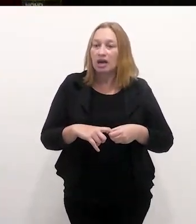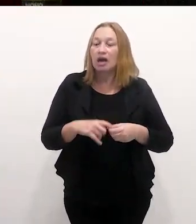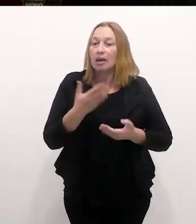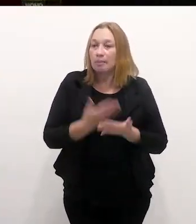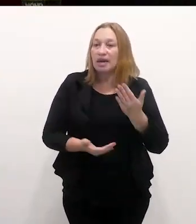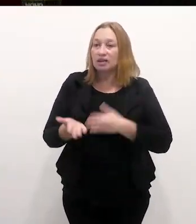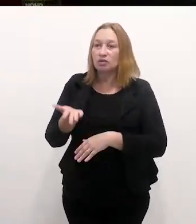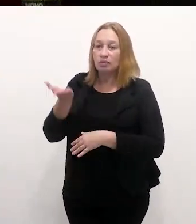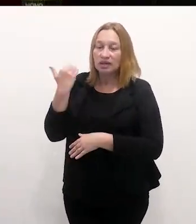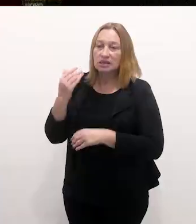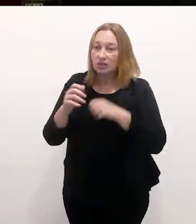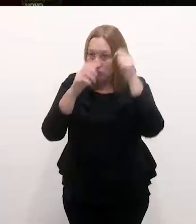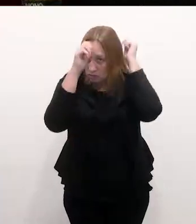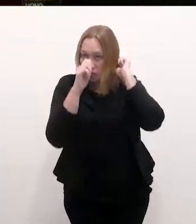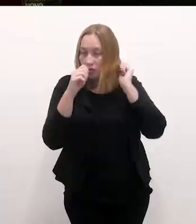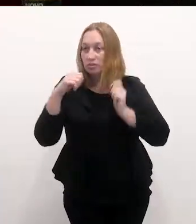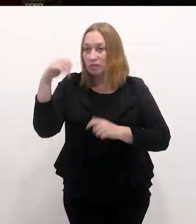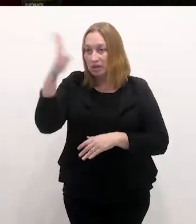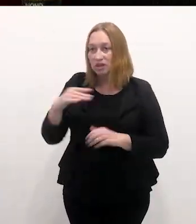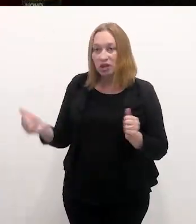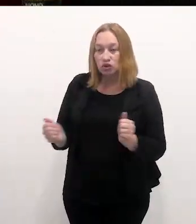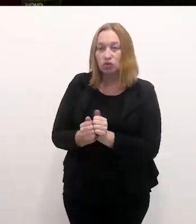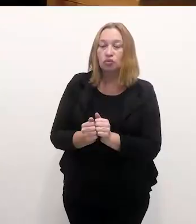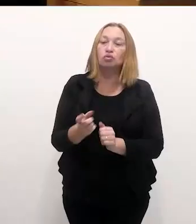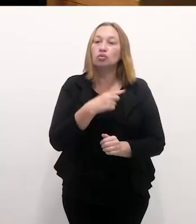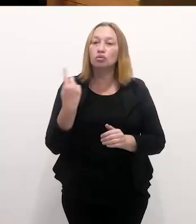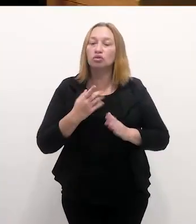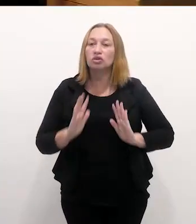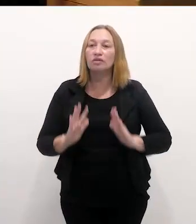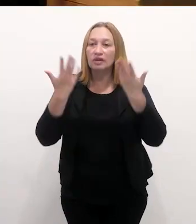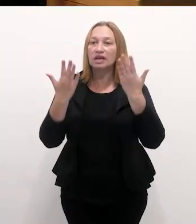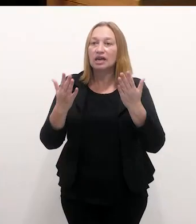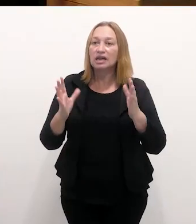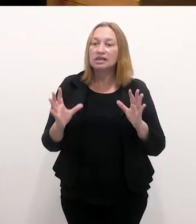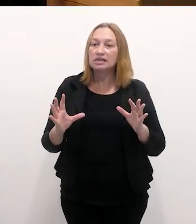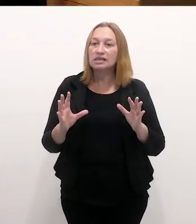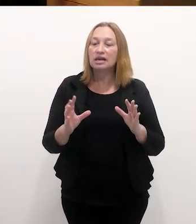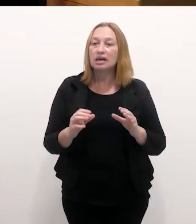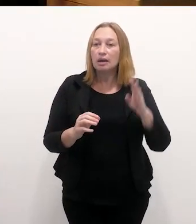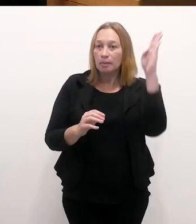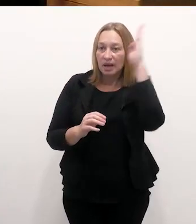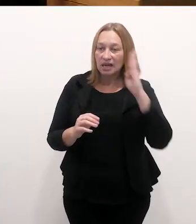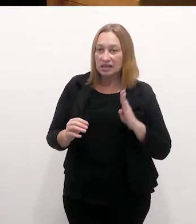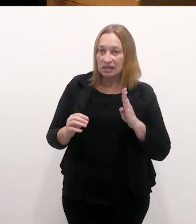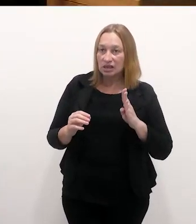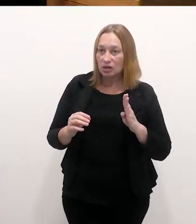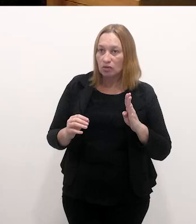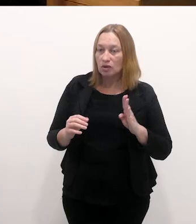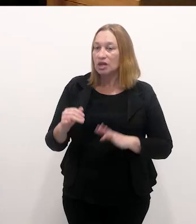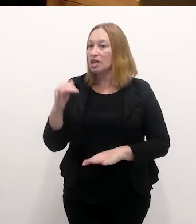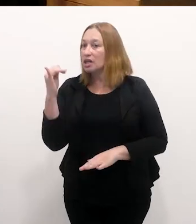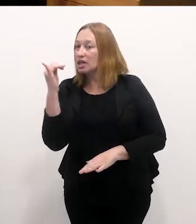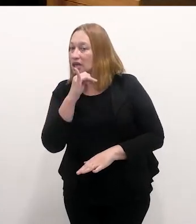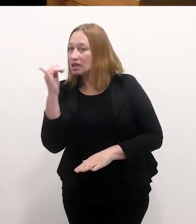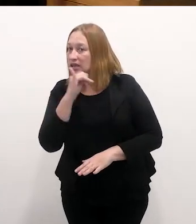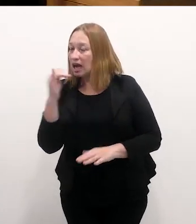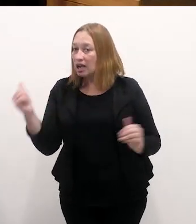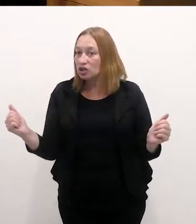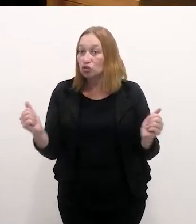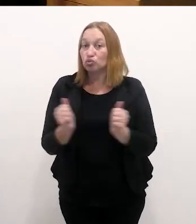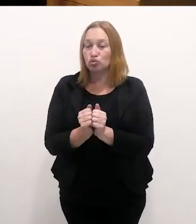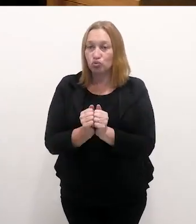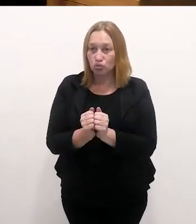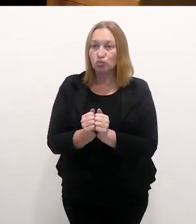passado e essa integração. E o consulado lá do sul do Brasil está conosco nos eventos, etc. E essa integração Brasil-Itália,